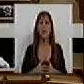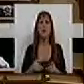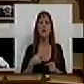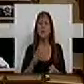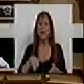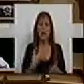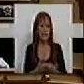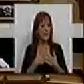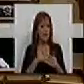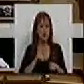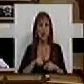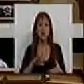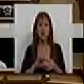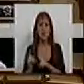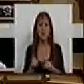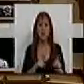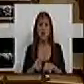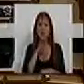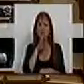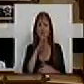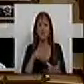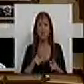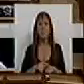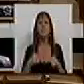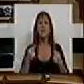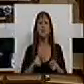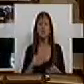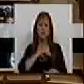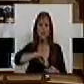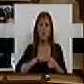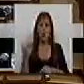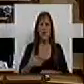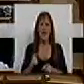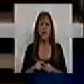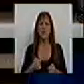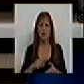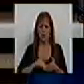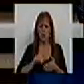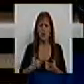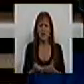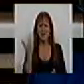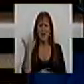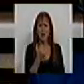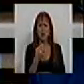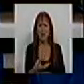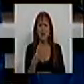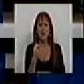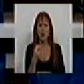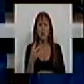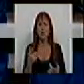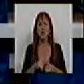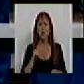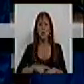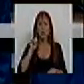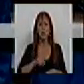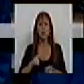a reposição das concessões de transporte dos ferroviários será a reposição de um direito contratual retirado em 2013,